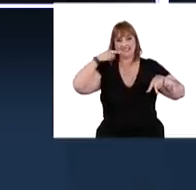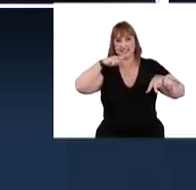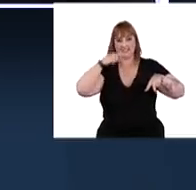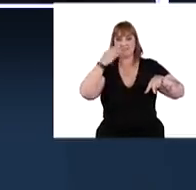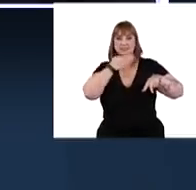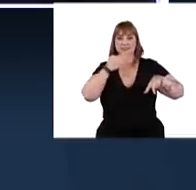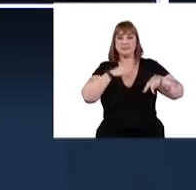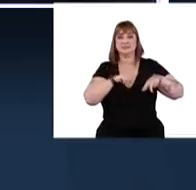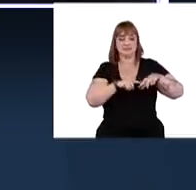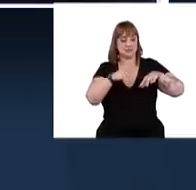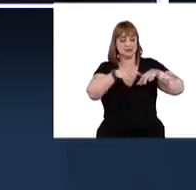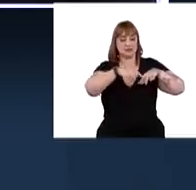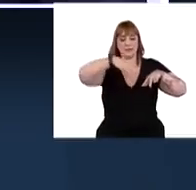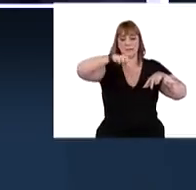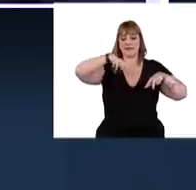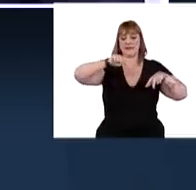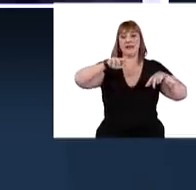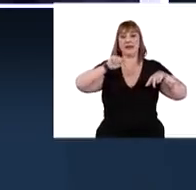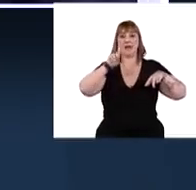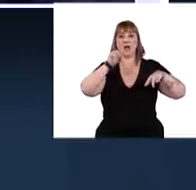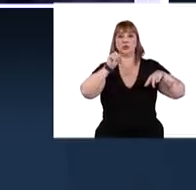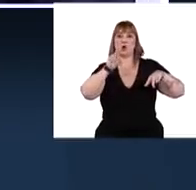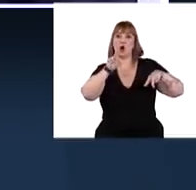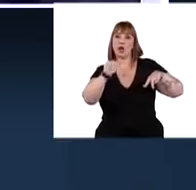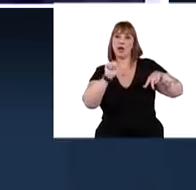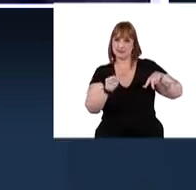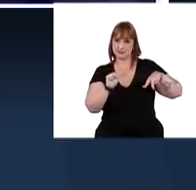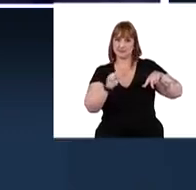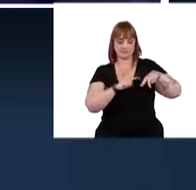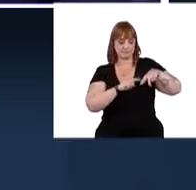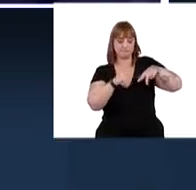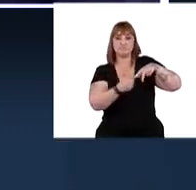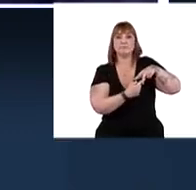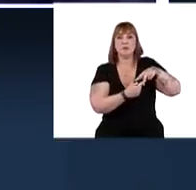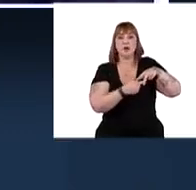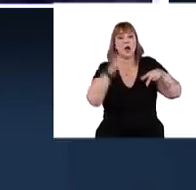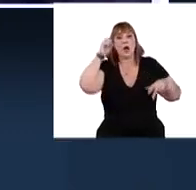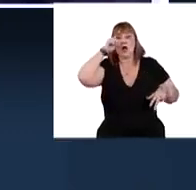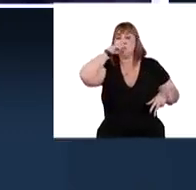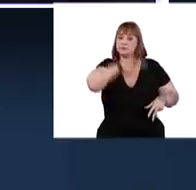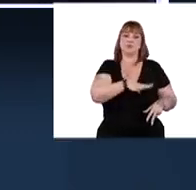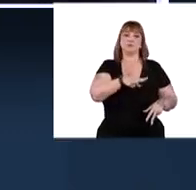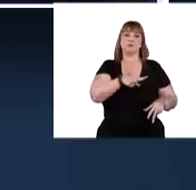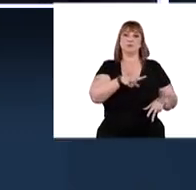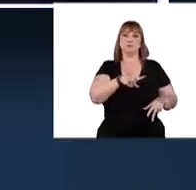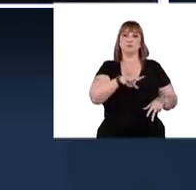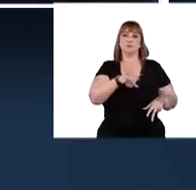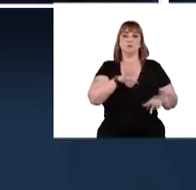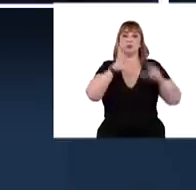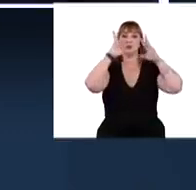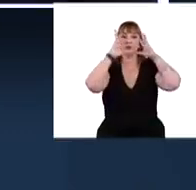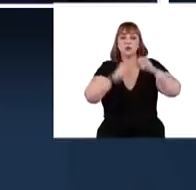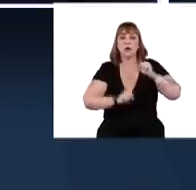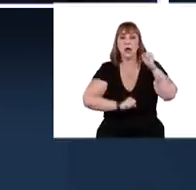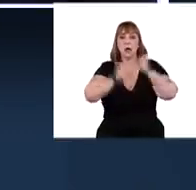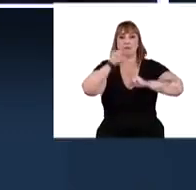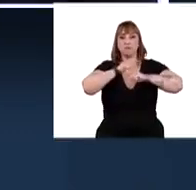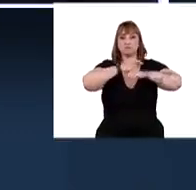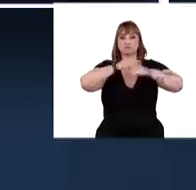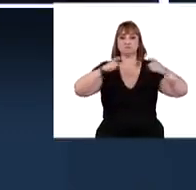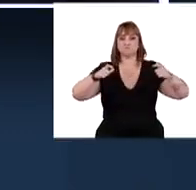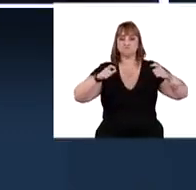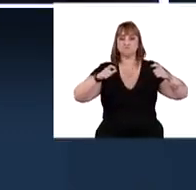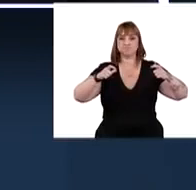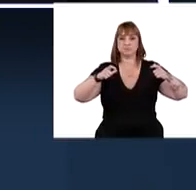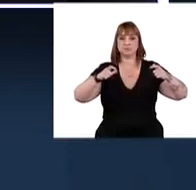eucalipto e as mineradoras, né? Agora, assim, o absurdo, Mariana, é que todas essas grandes empresas